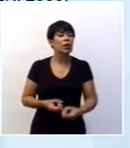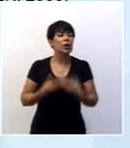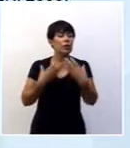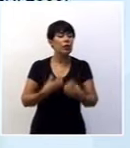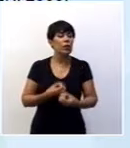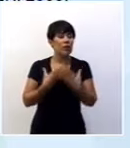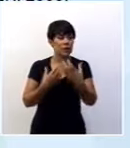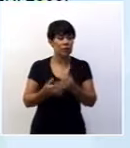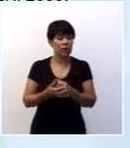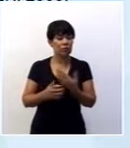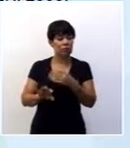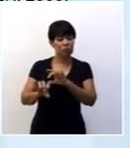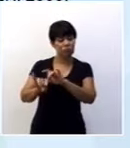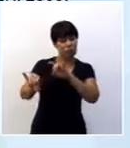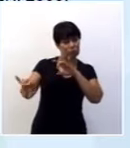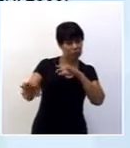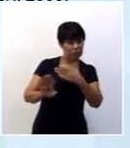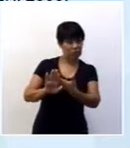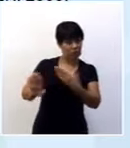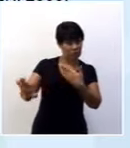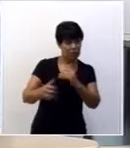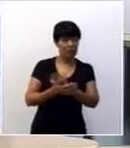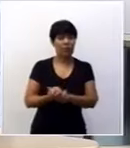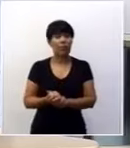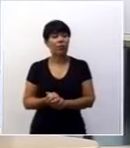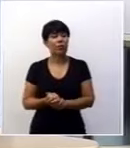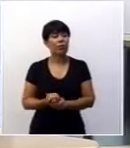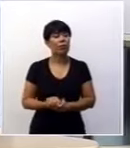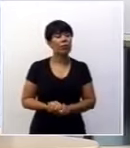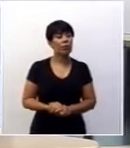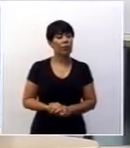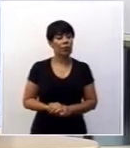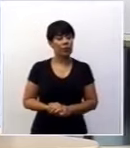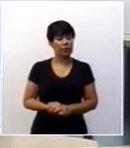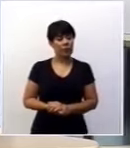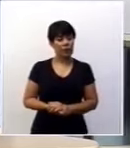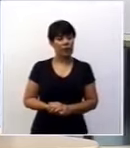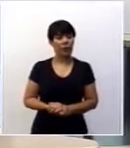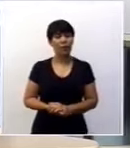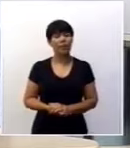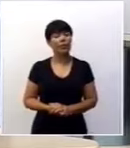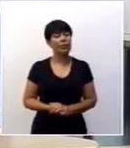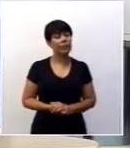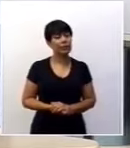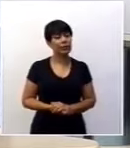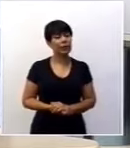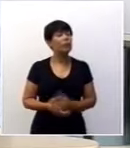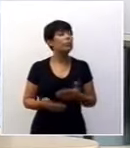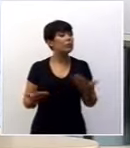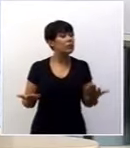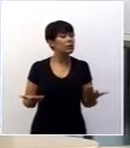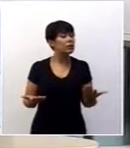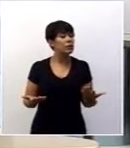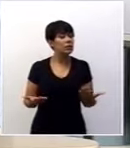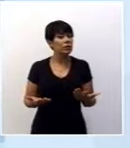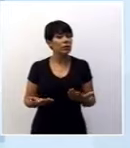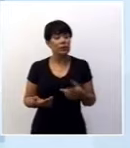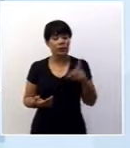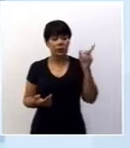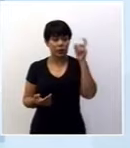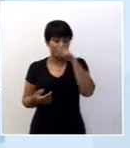né? O nome já está falando, né? Sensoriamento remoto. Bom, só que a gente não pode falar